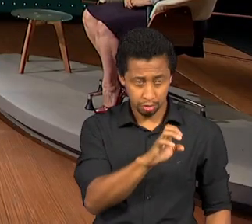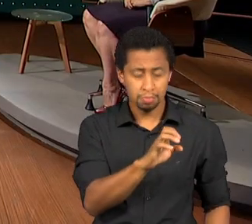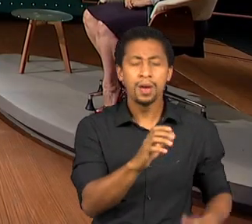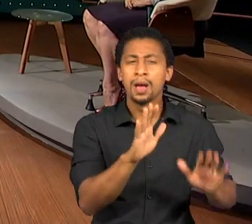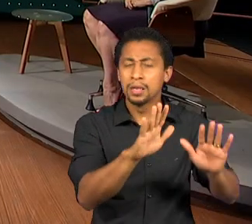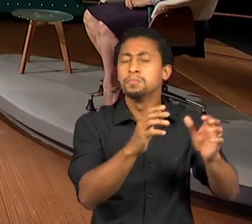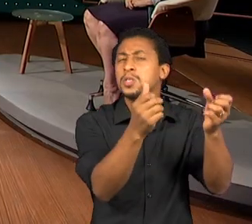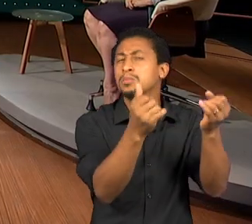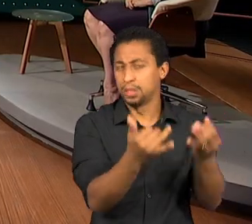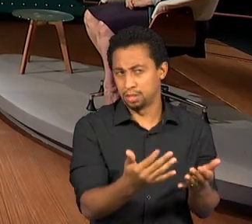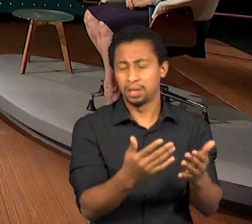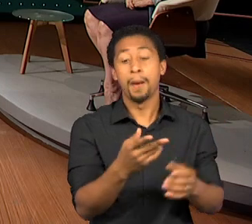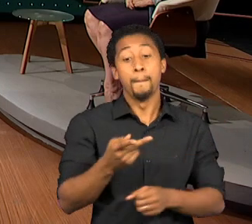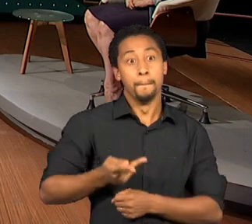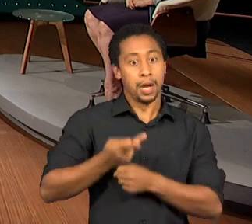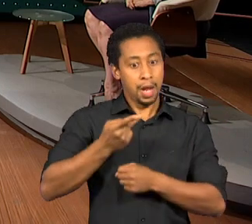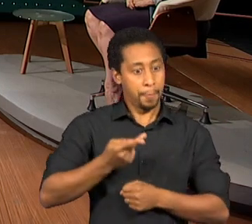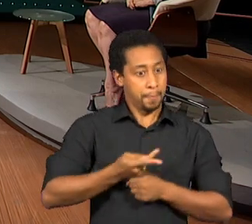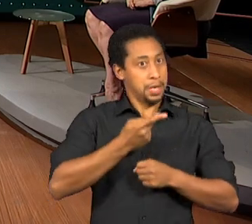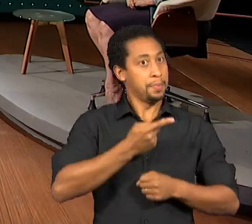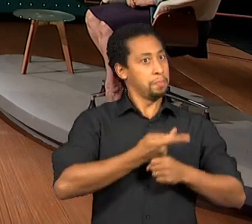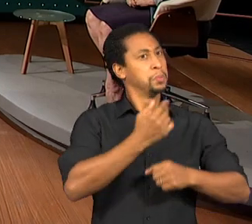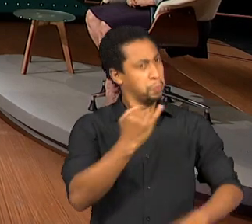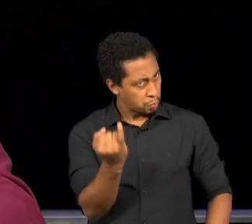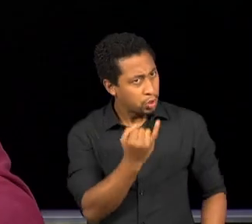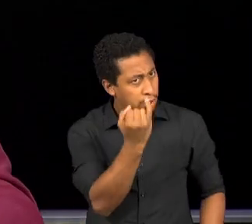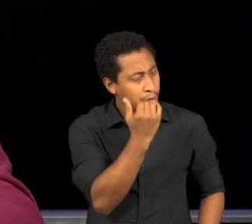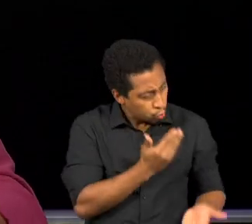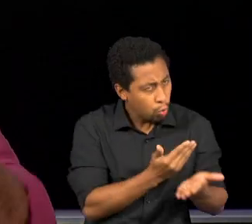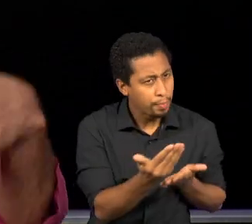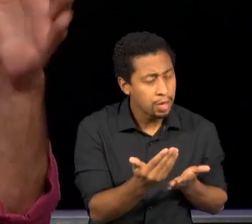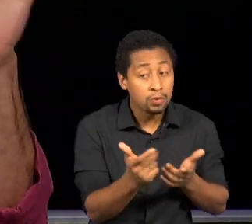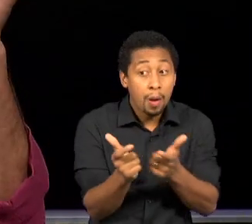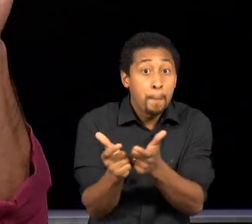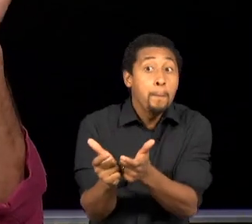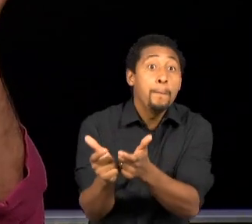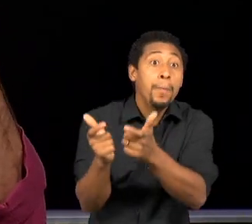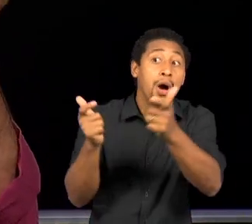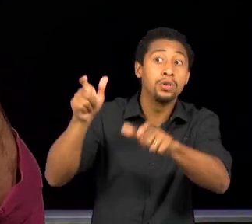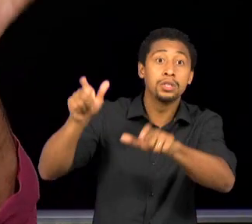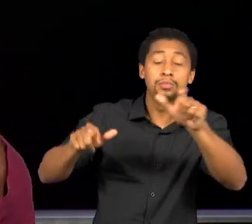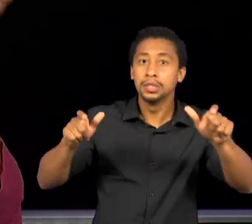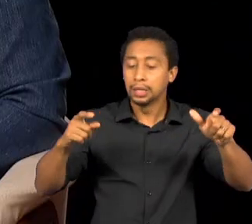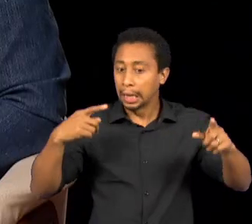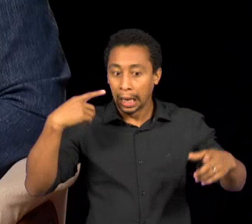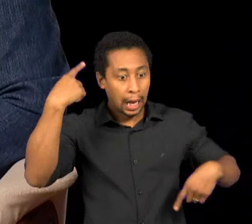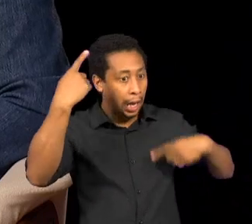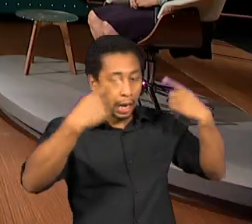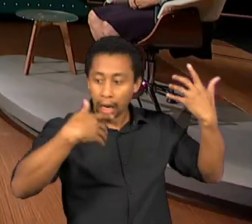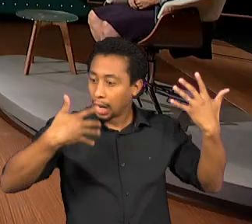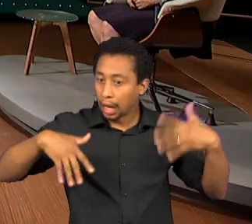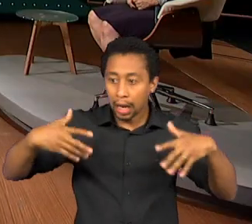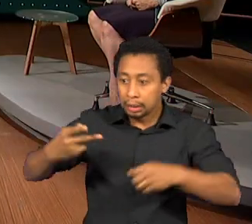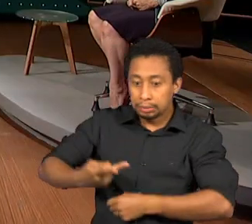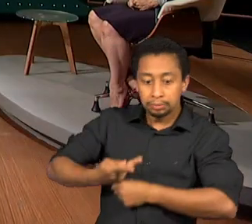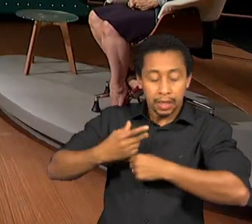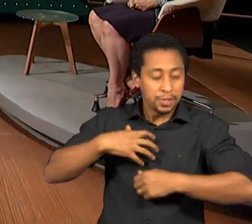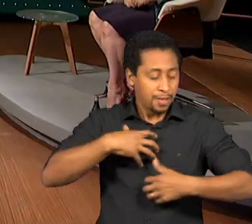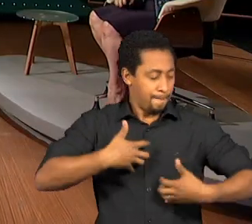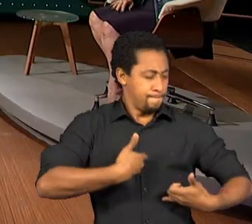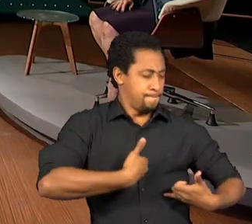coisa de ganhar prêmios logo no começo da carreira, prêmios tão importantes, muita gente despiroca com isso. Como é que você levava isso? É